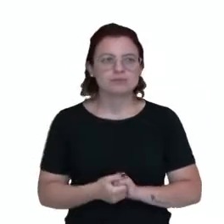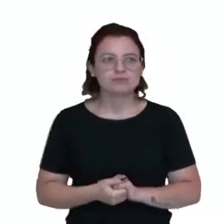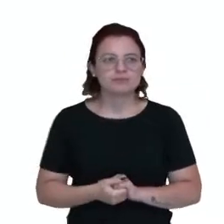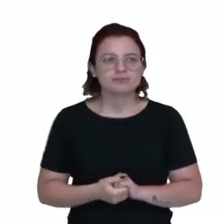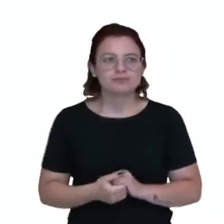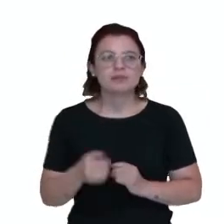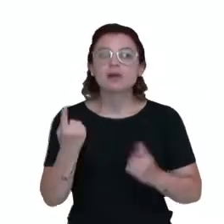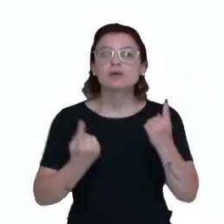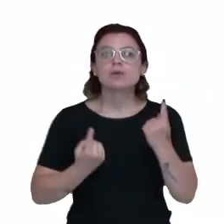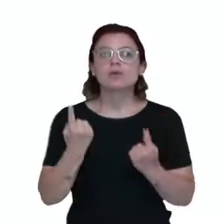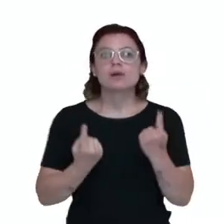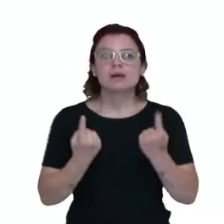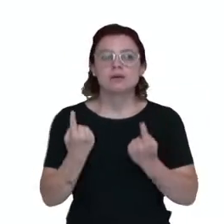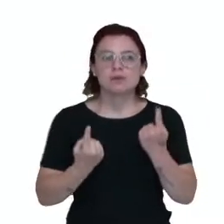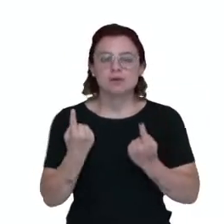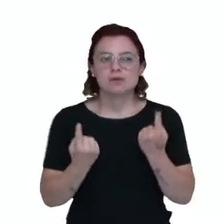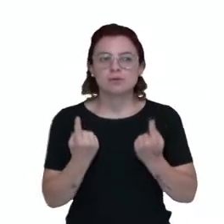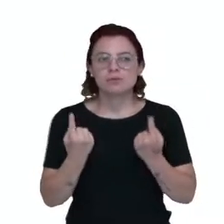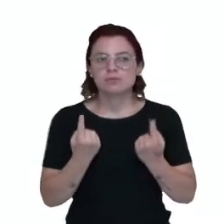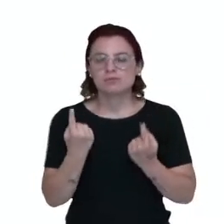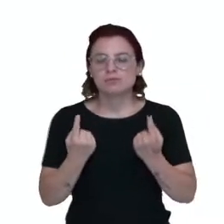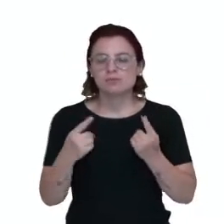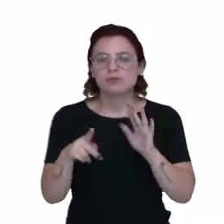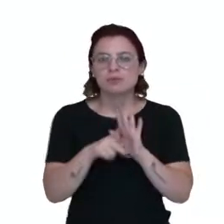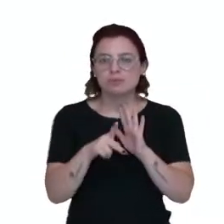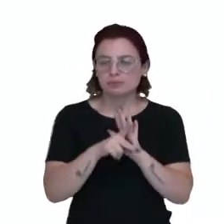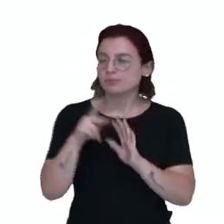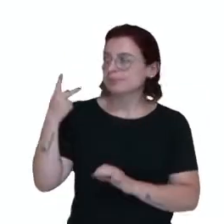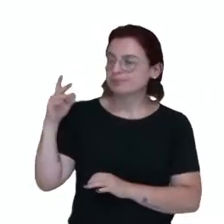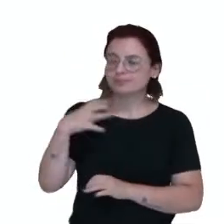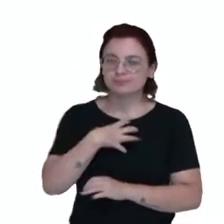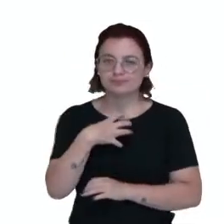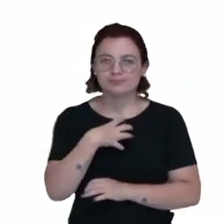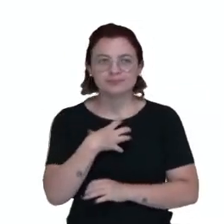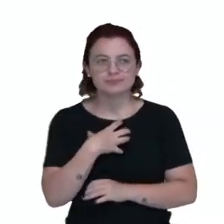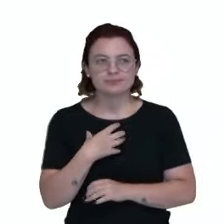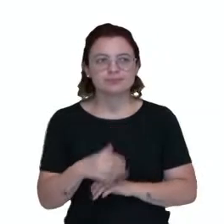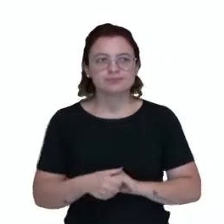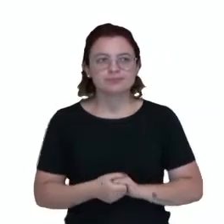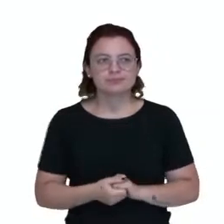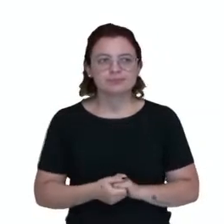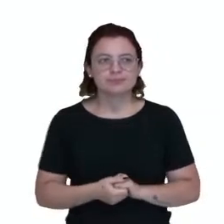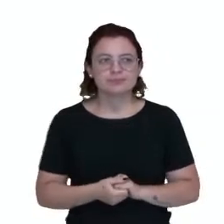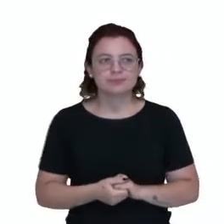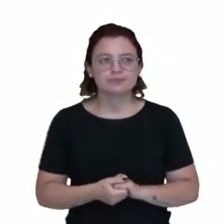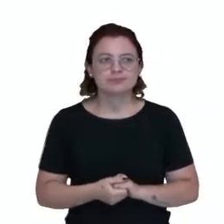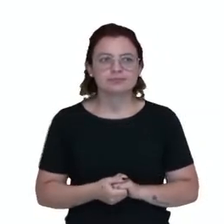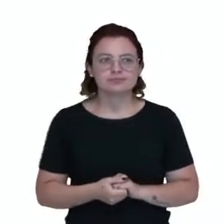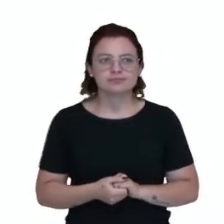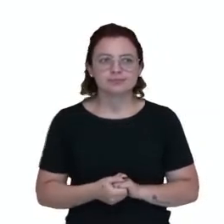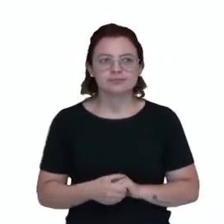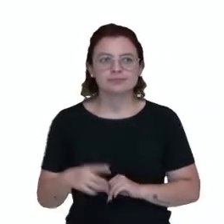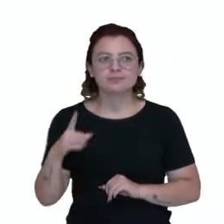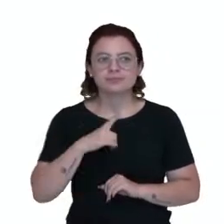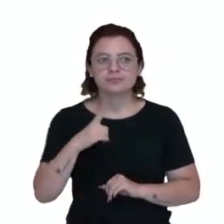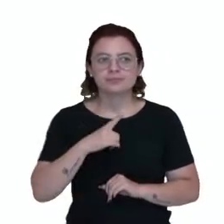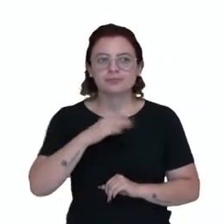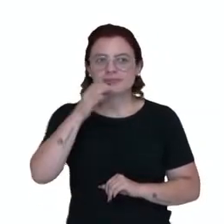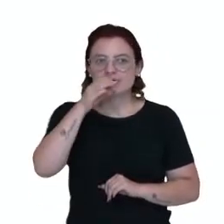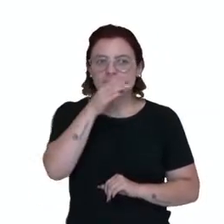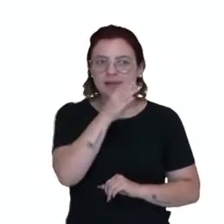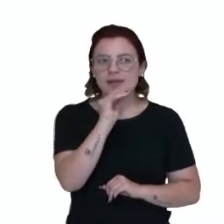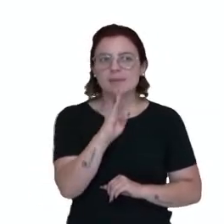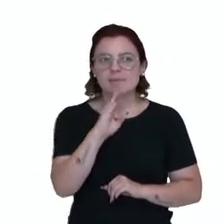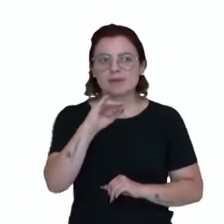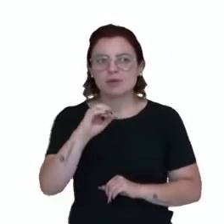Quais são as suas principais fontes, tá? Quais são as suas principais fontes? Aquecimento de